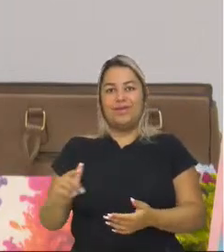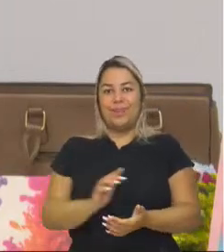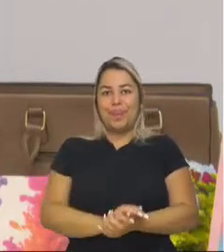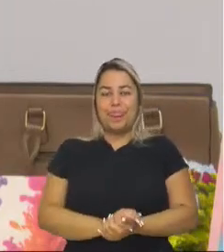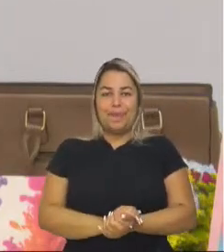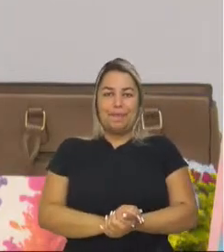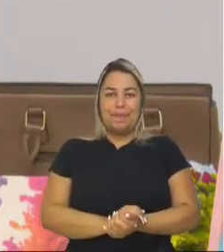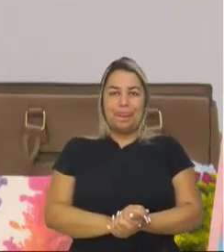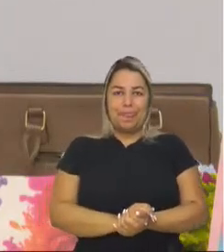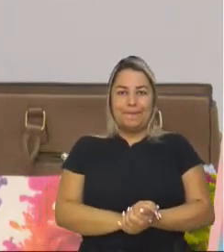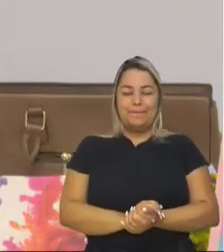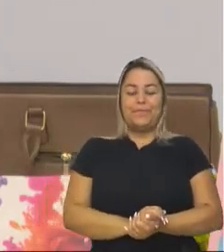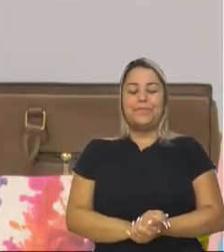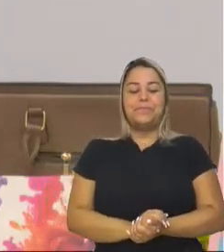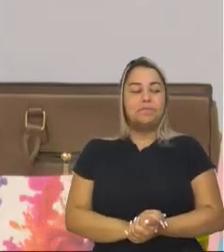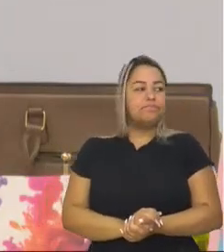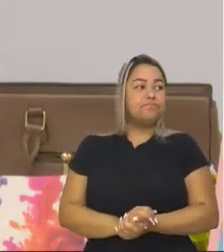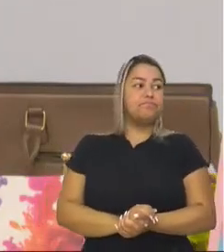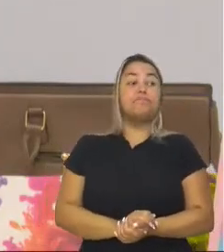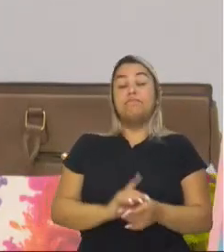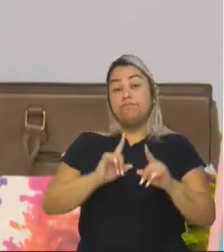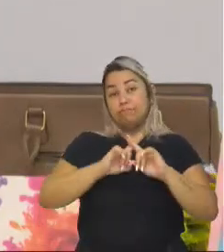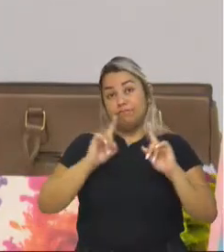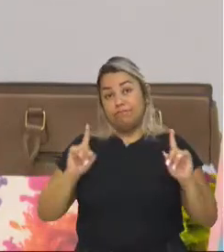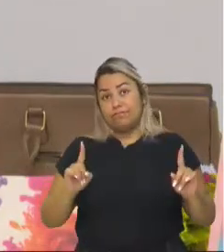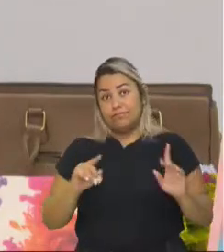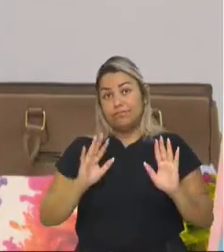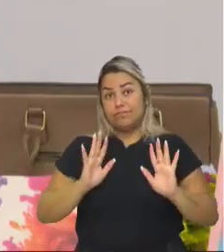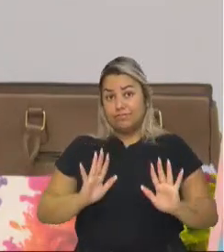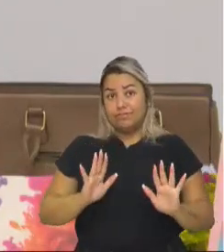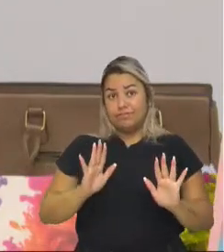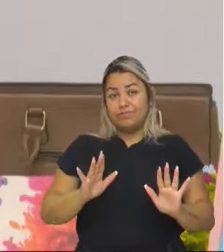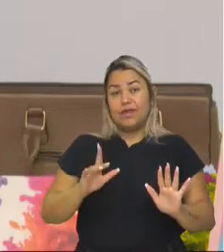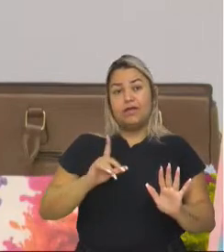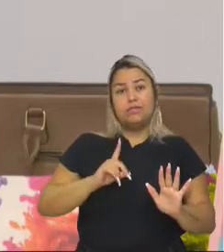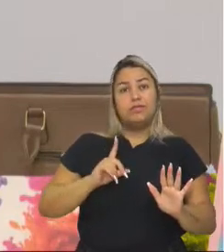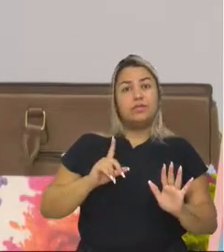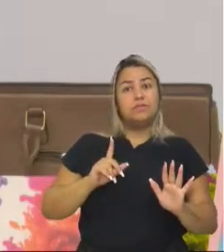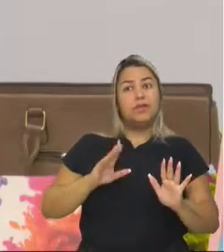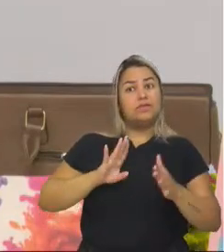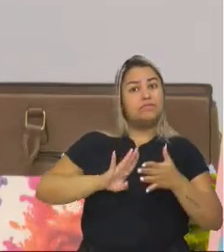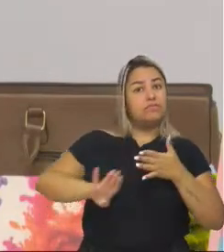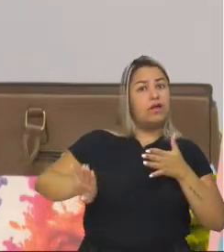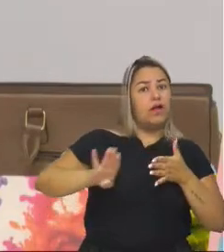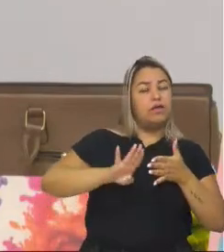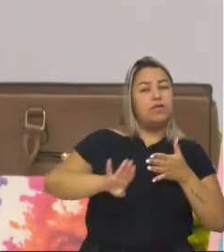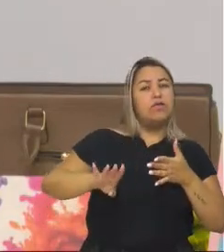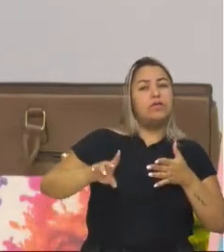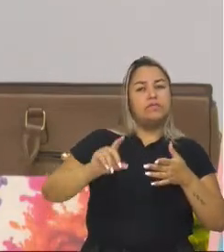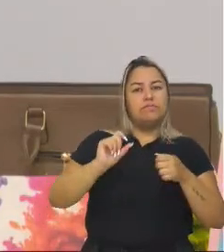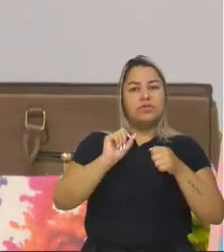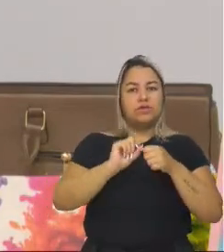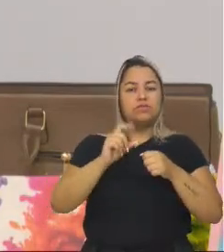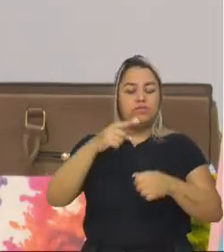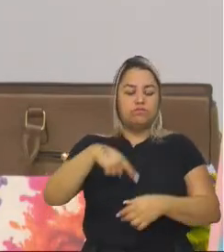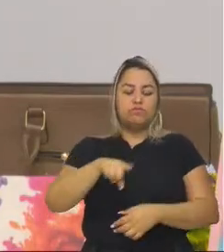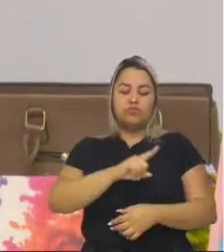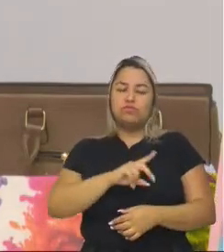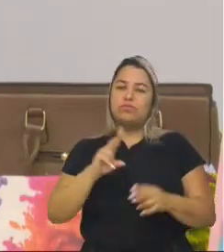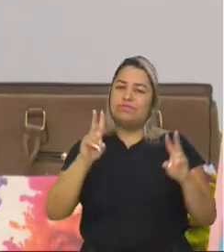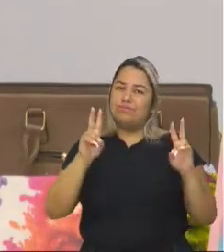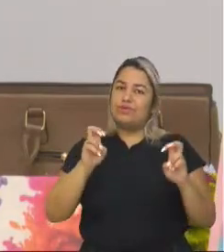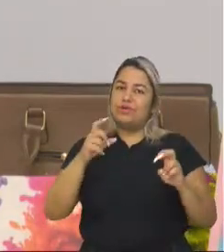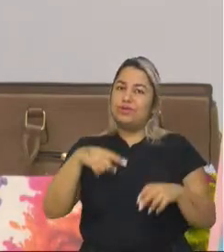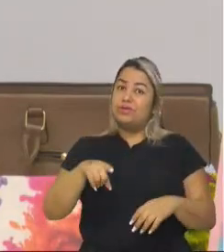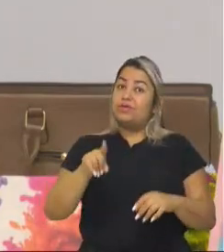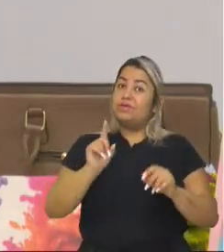identidade de gênero, ninguém recua. Mas esse apagamento violento que fizeram sobre nós temos uma tarefa, que